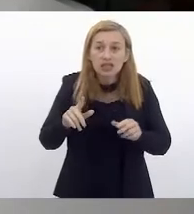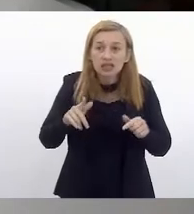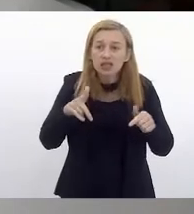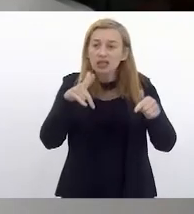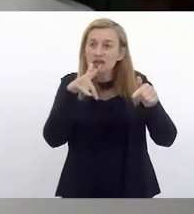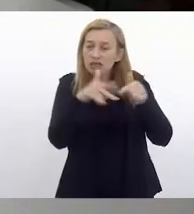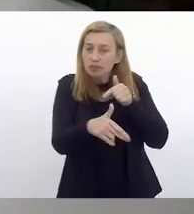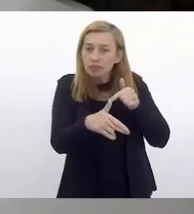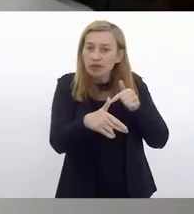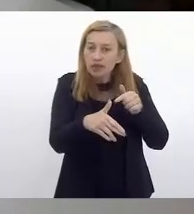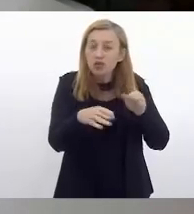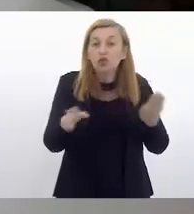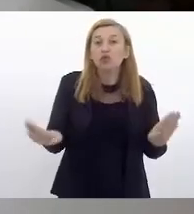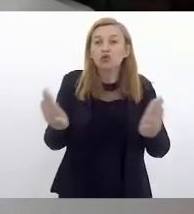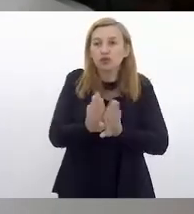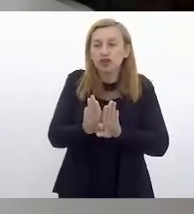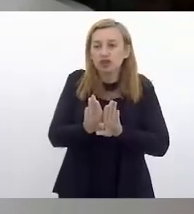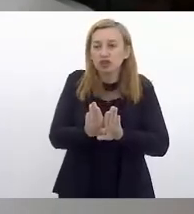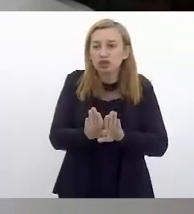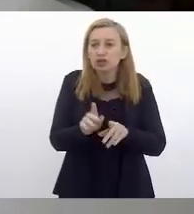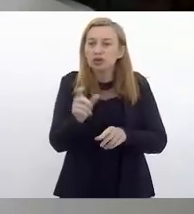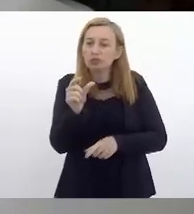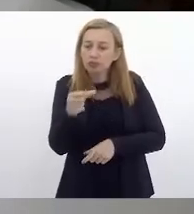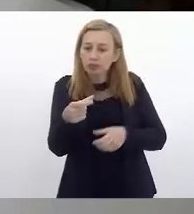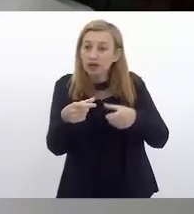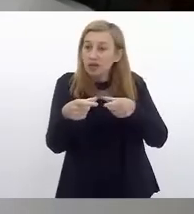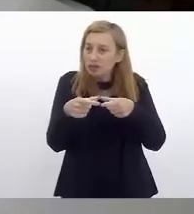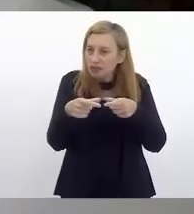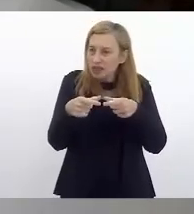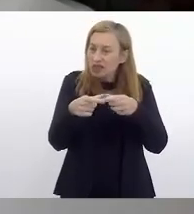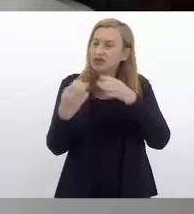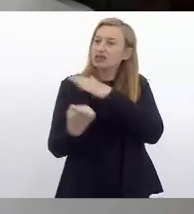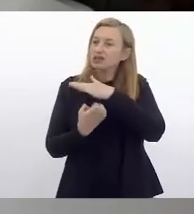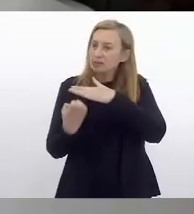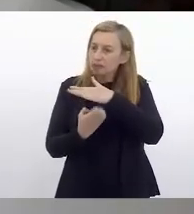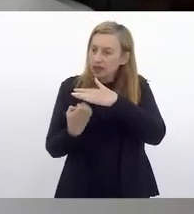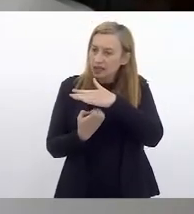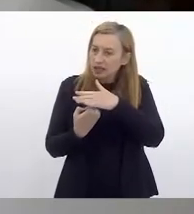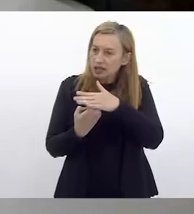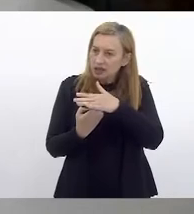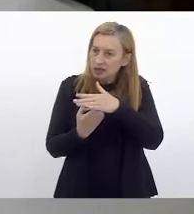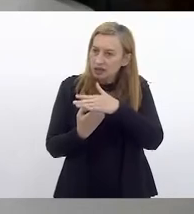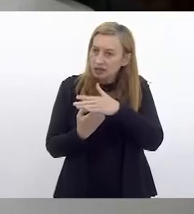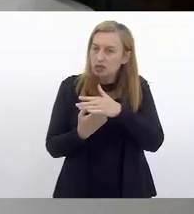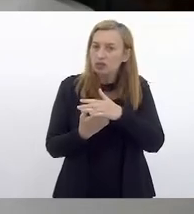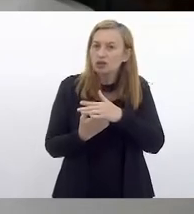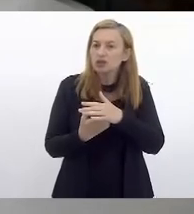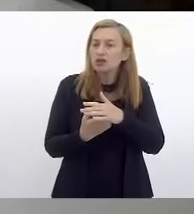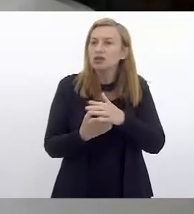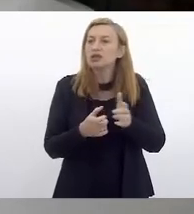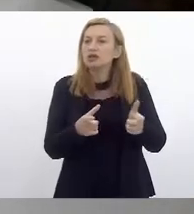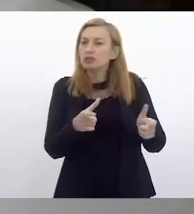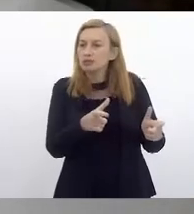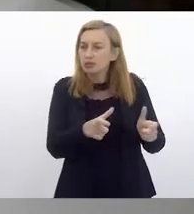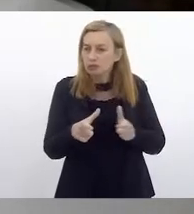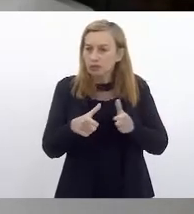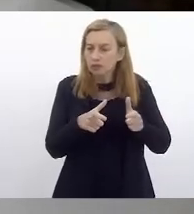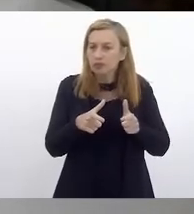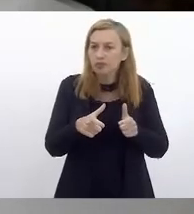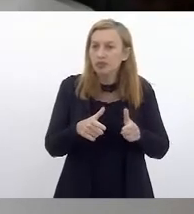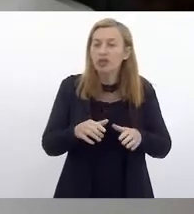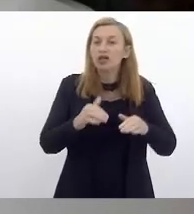o fechamento das pequenas empresas e dos pequenos e médios estabelecimentos. Através do